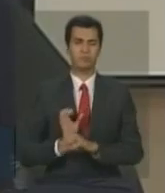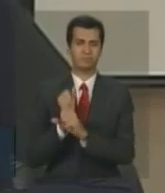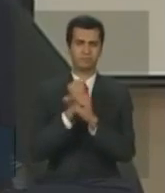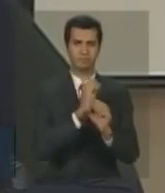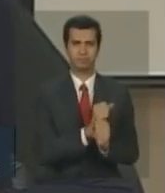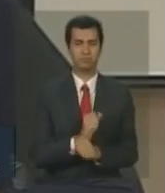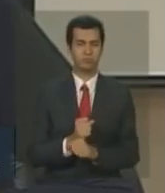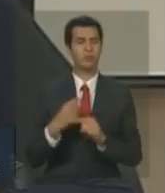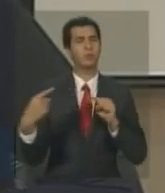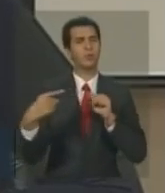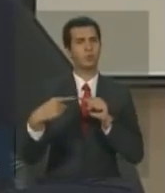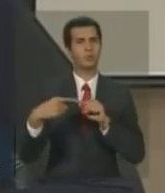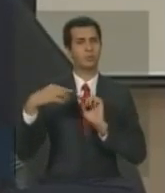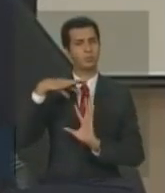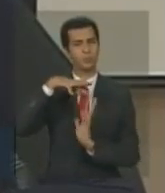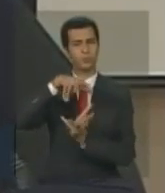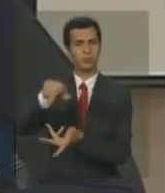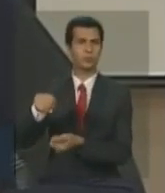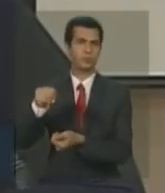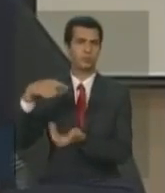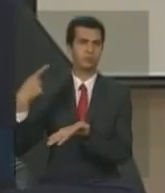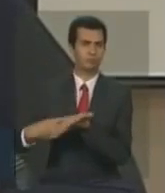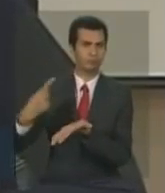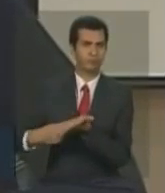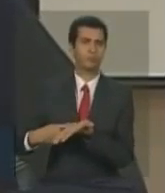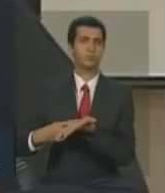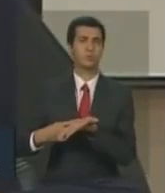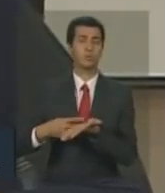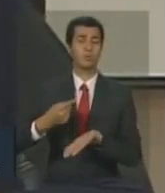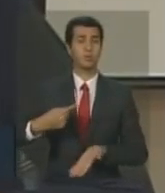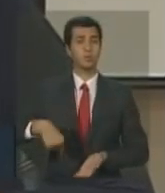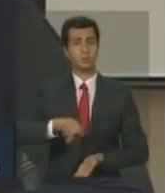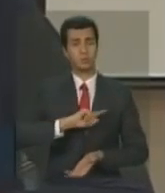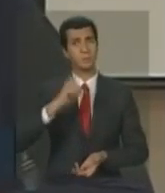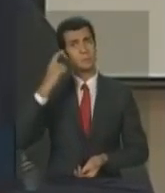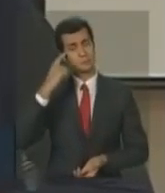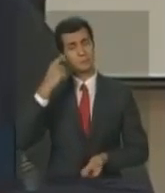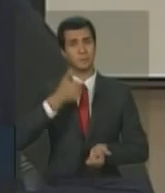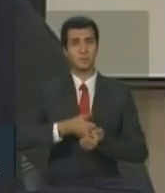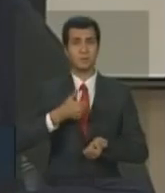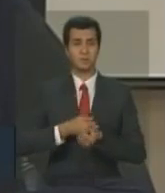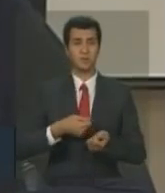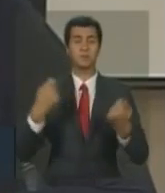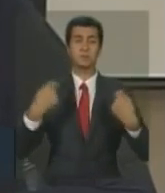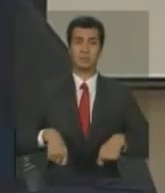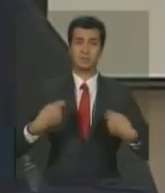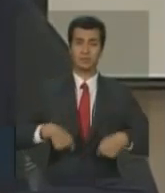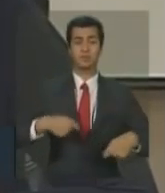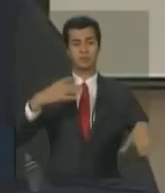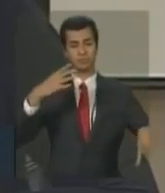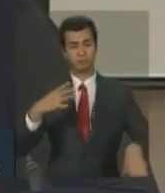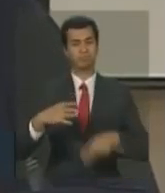critérios internacionais, e essa preocupação é uma preocupação nossa, que eles passem a ser incorporados. Por que não